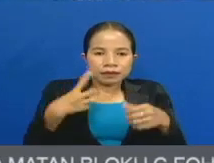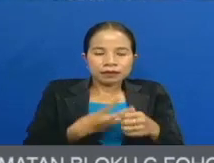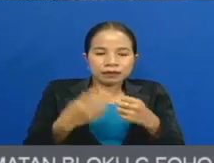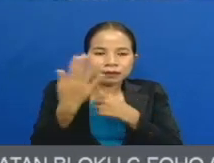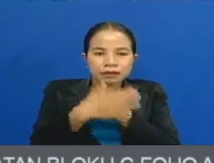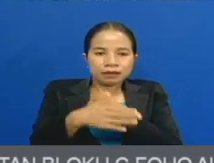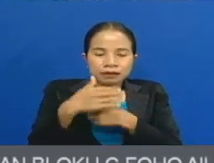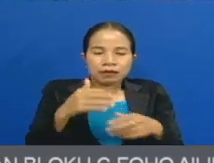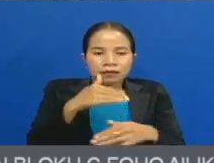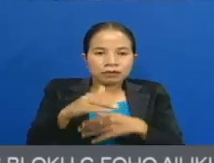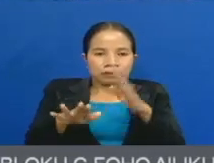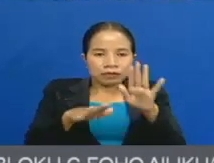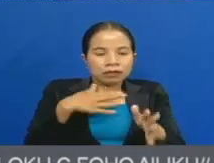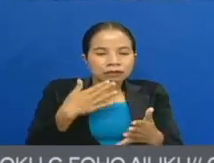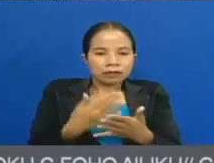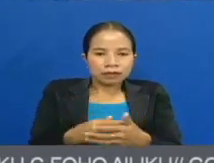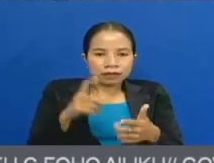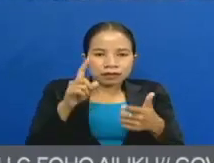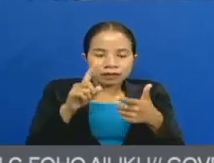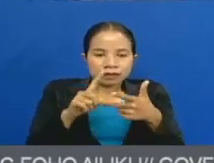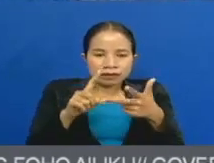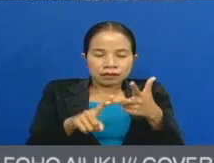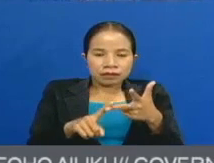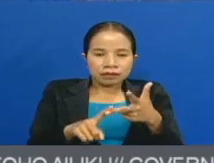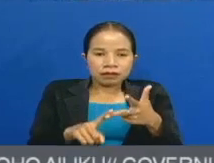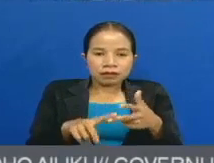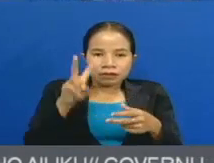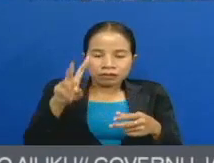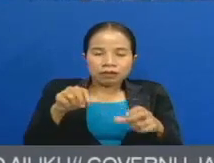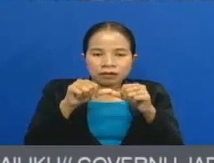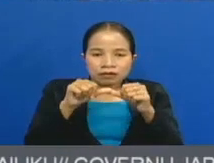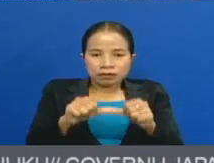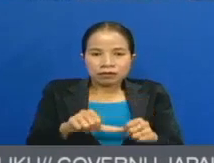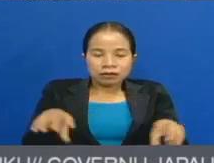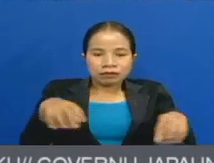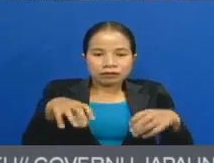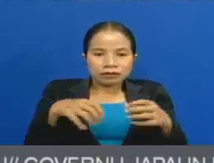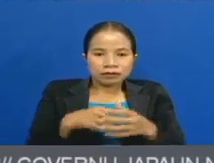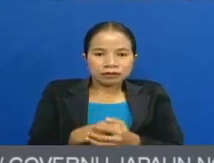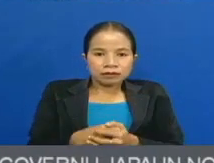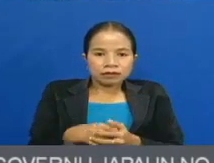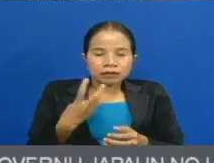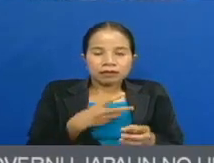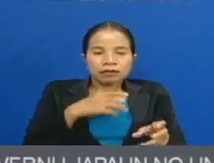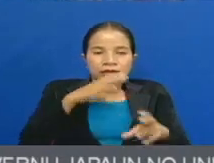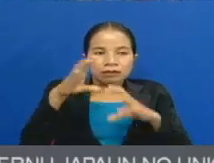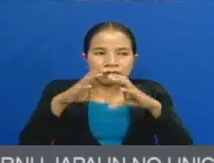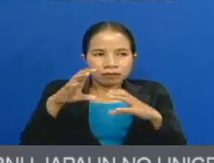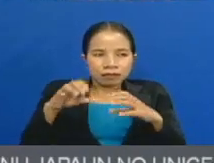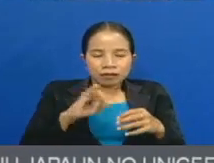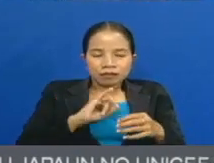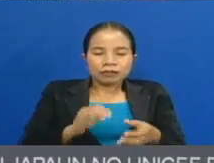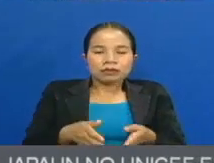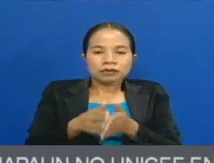itinerário, que o processo lá o dia close. Desse lado, como a para rua, para reforçar o sistema e tenham comunicações, há uma